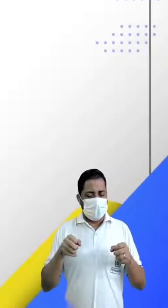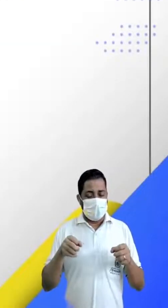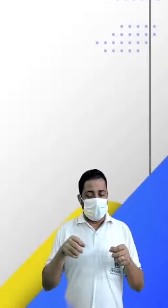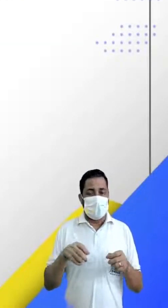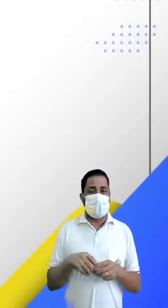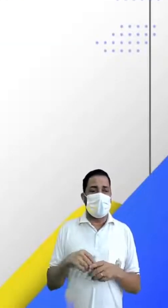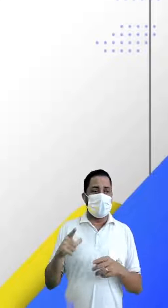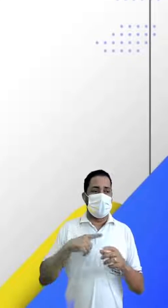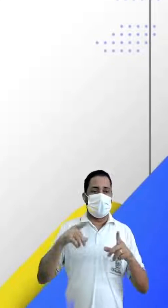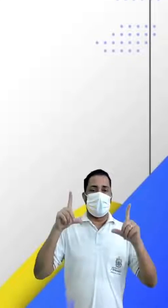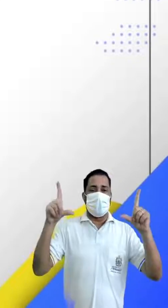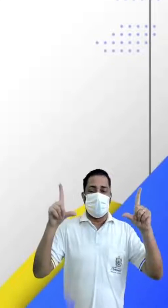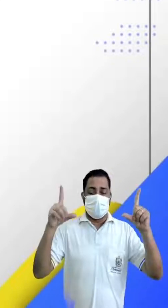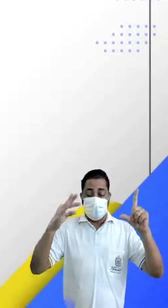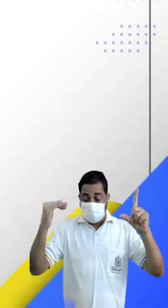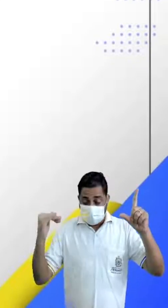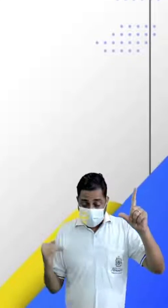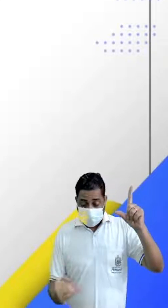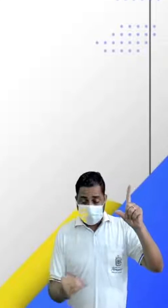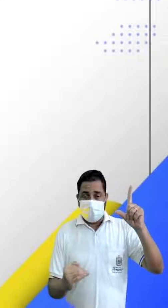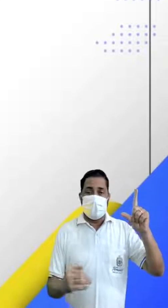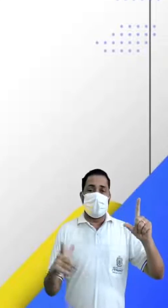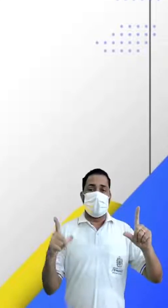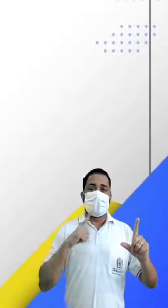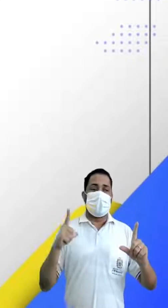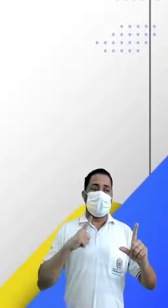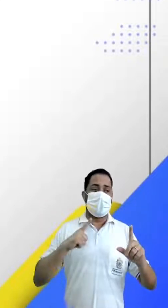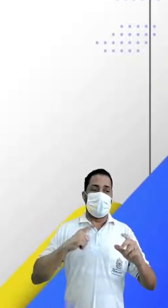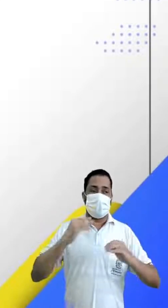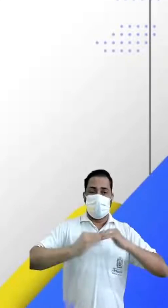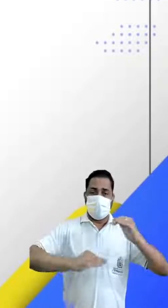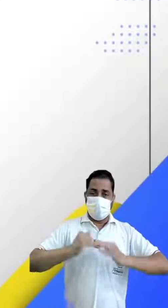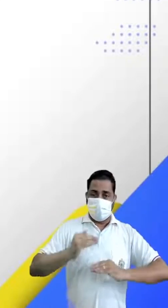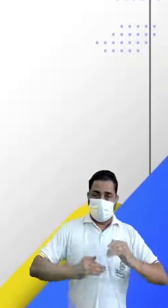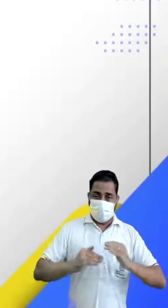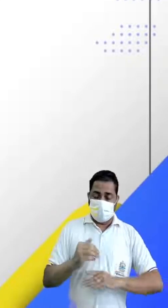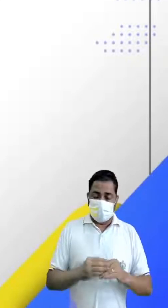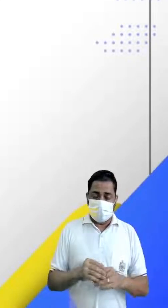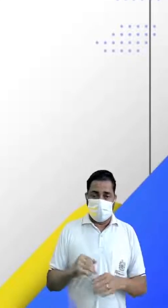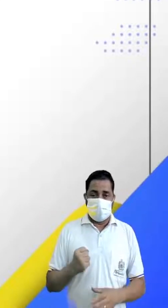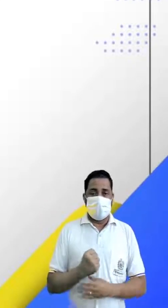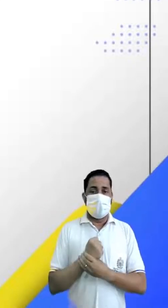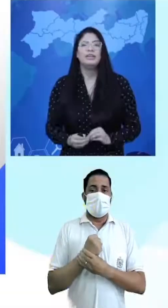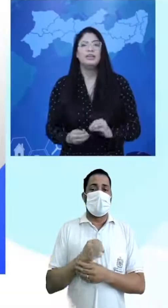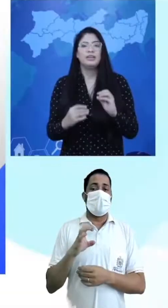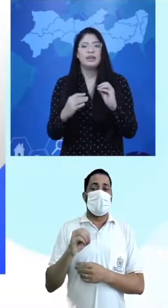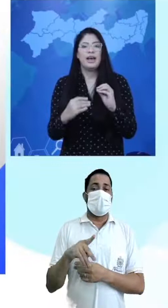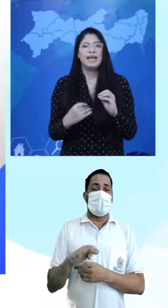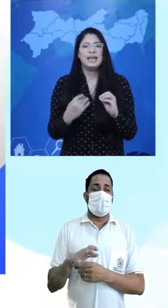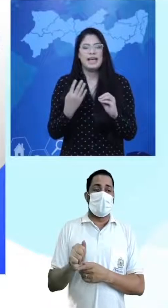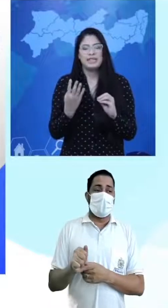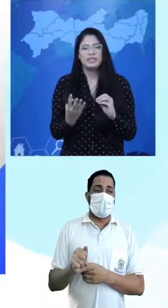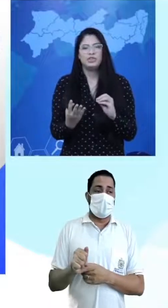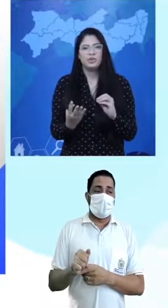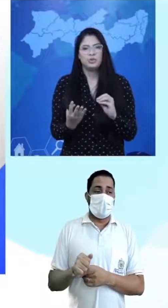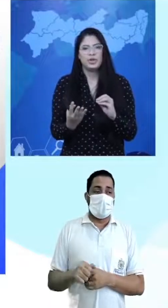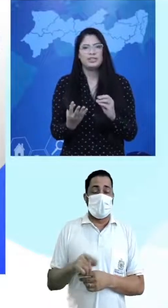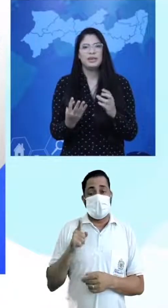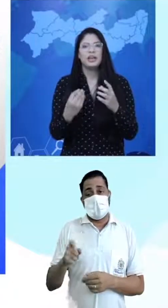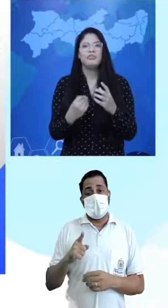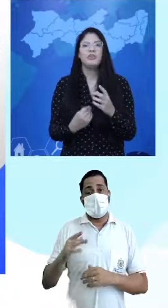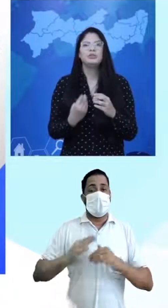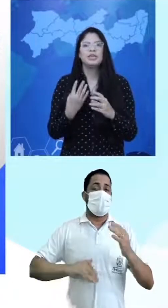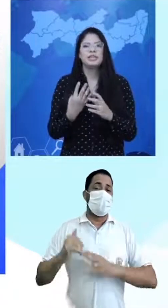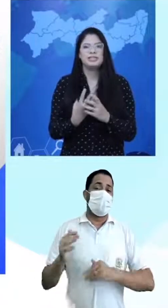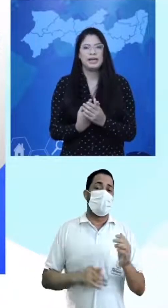tem a obra com já a estruturação de uma projeção cônica, que essa estruturação